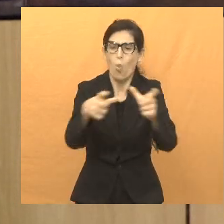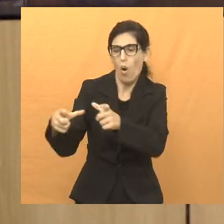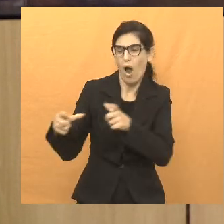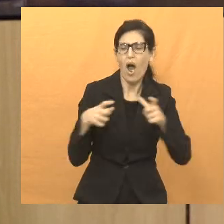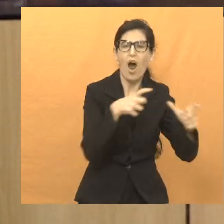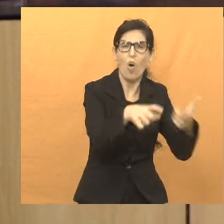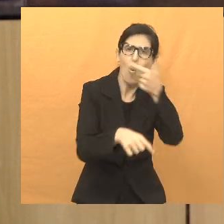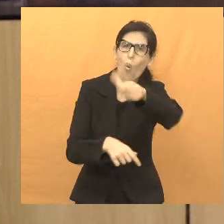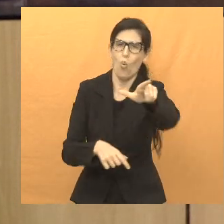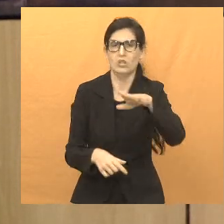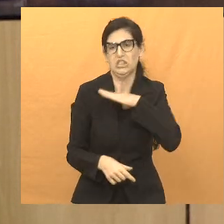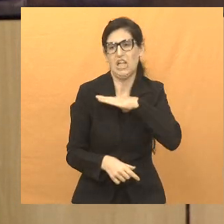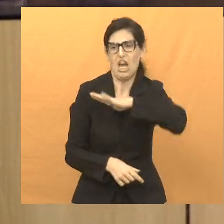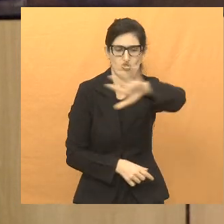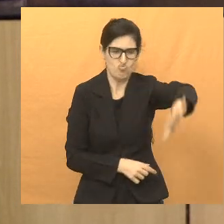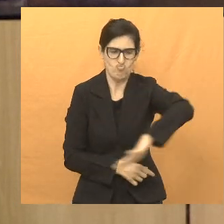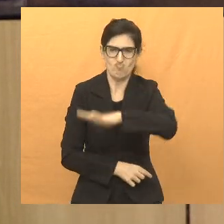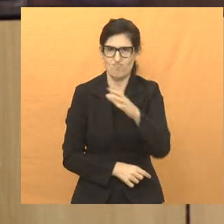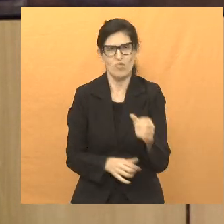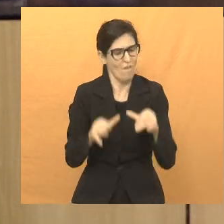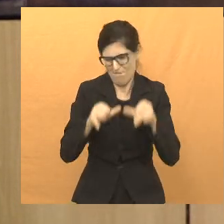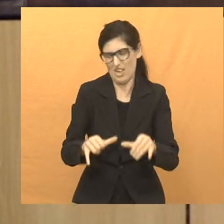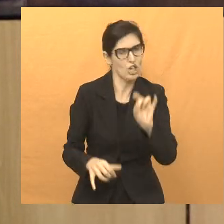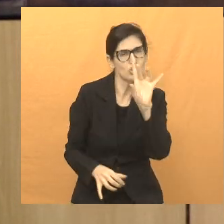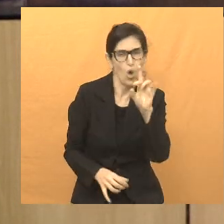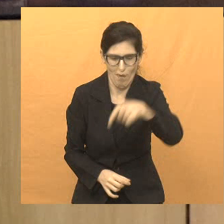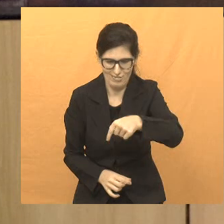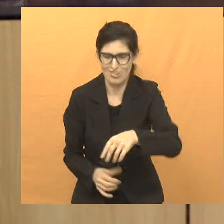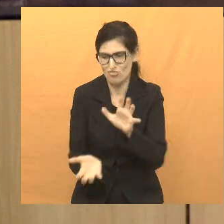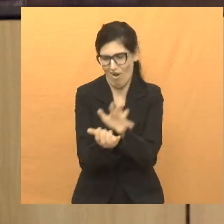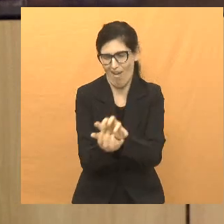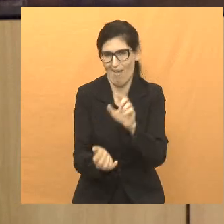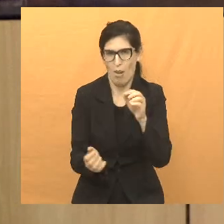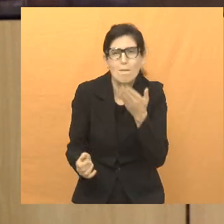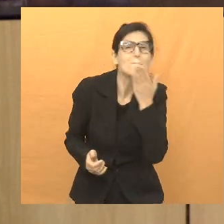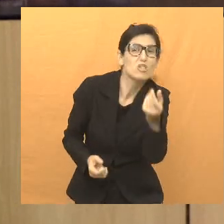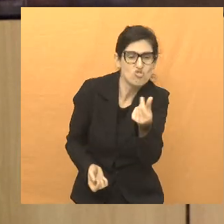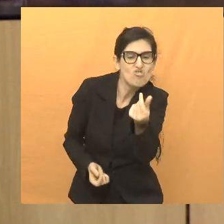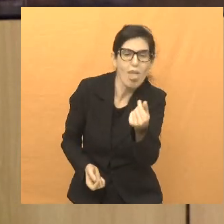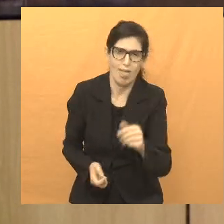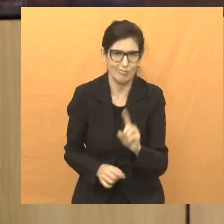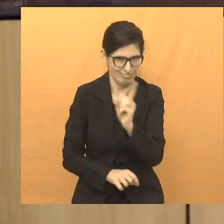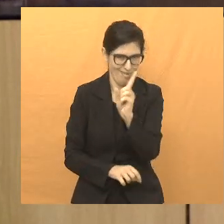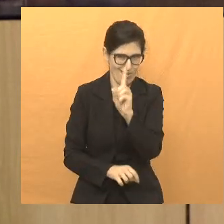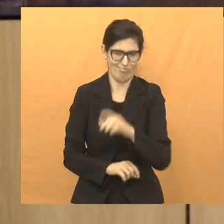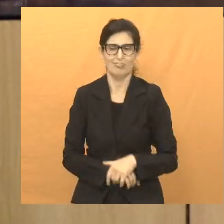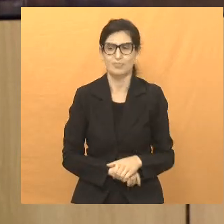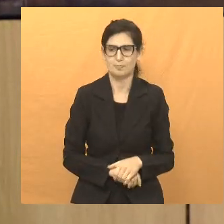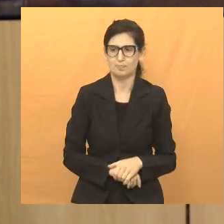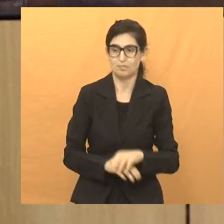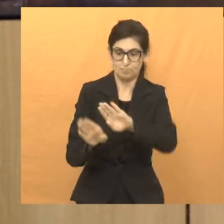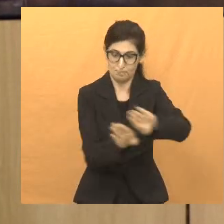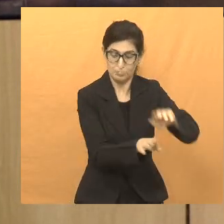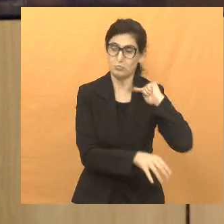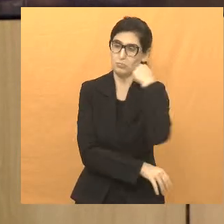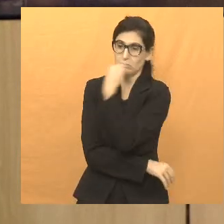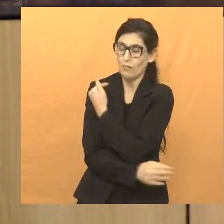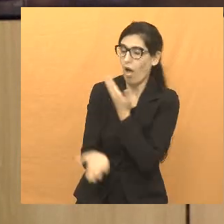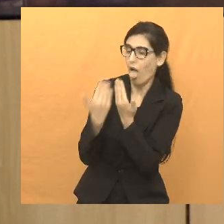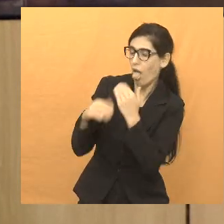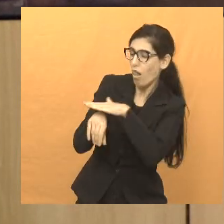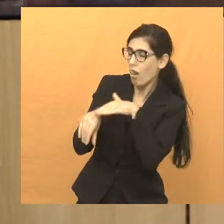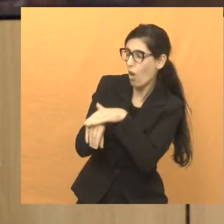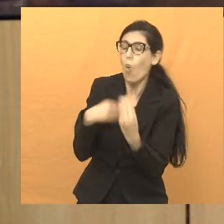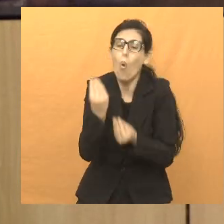social, né? Ela tem feito um trabalho, hoje mesmo a gente esteve conversando, de dar oportunidades